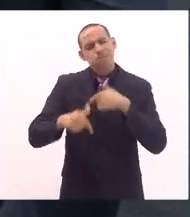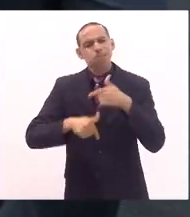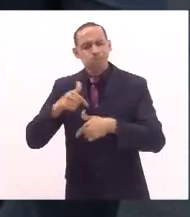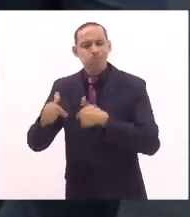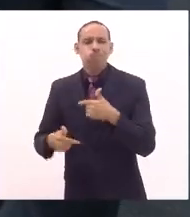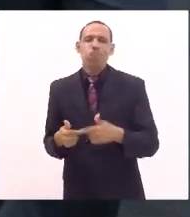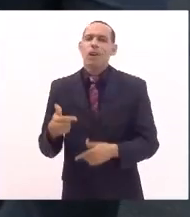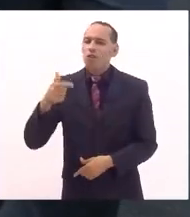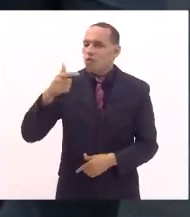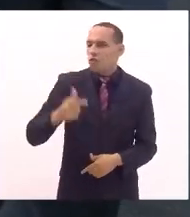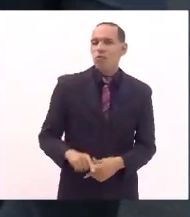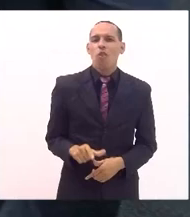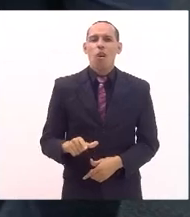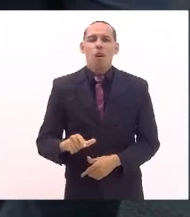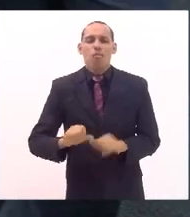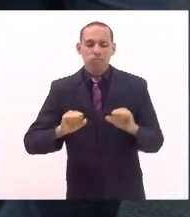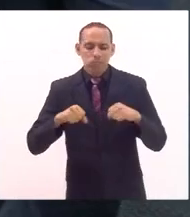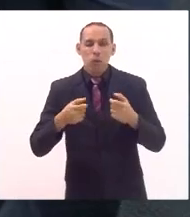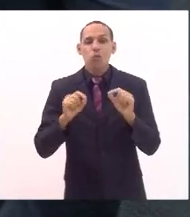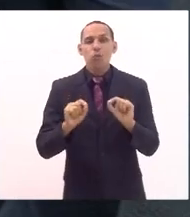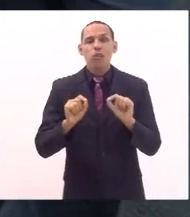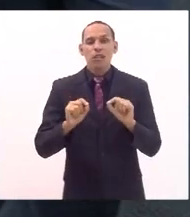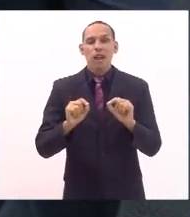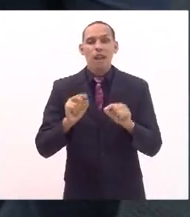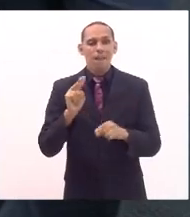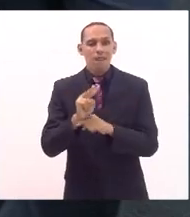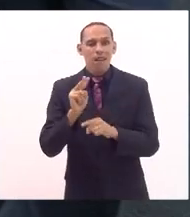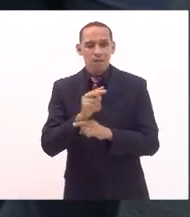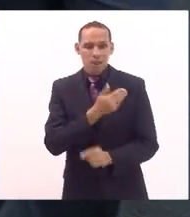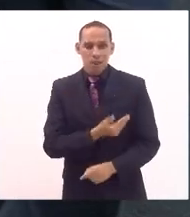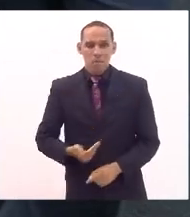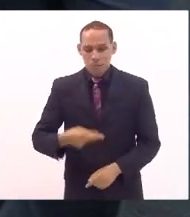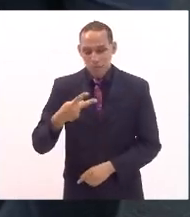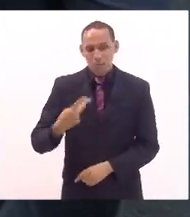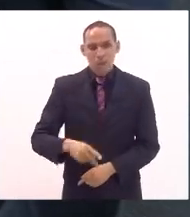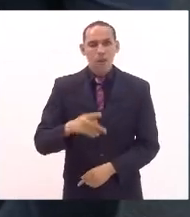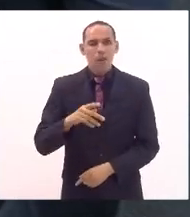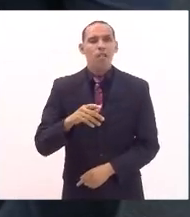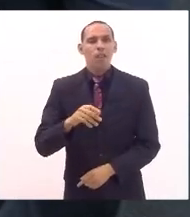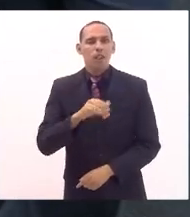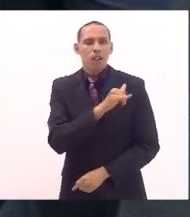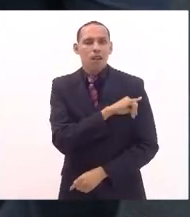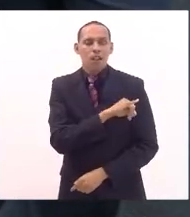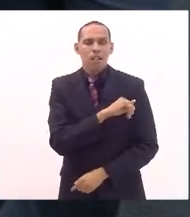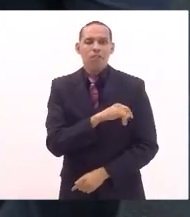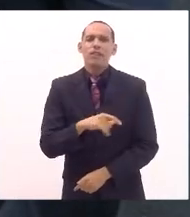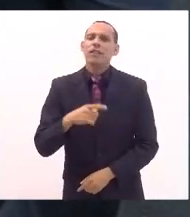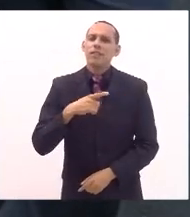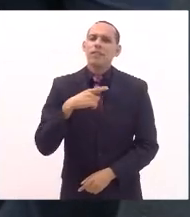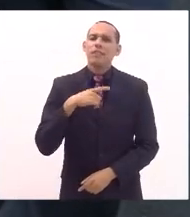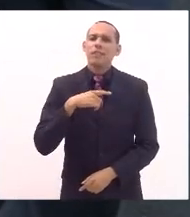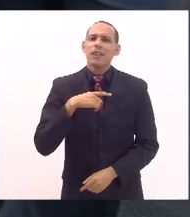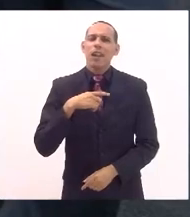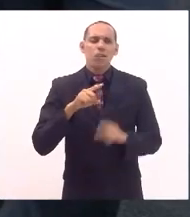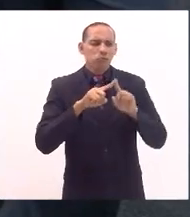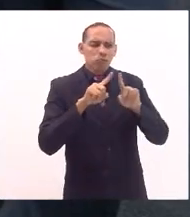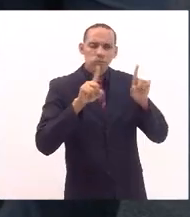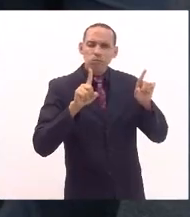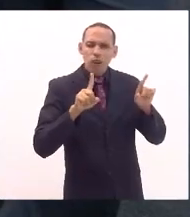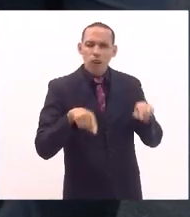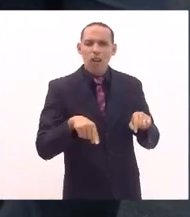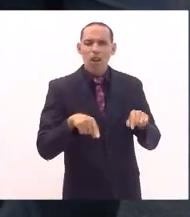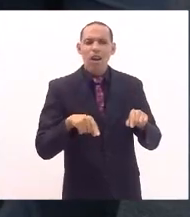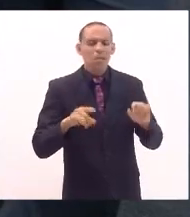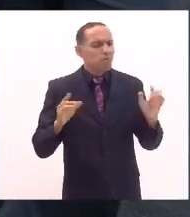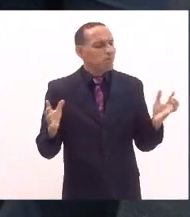mais uma vez reforçar que a Defensoria Pública do Estado do Rio de Janeiro tem hoje em seus quadros né